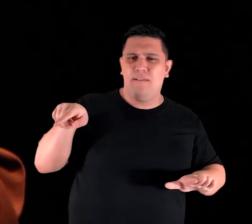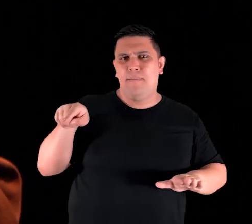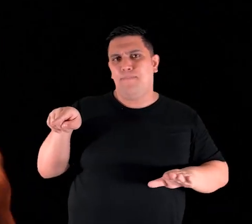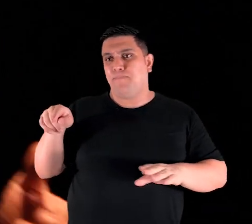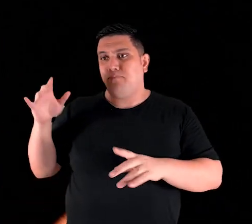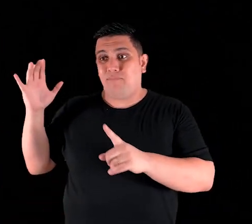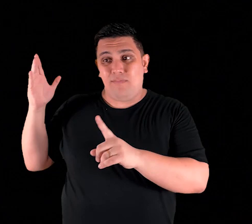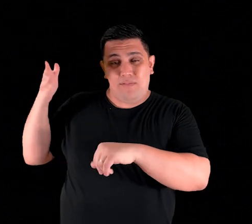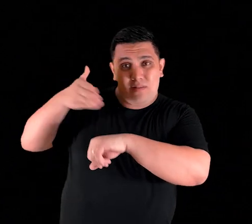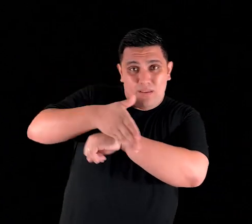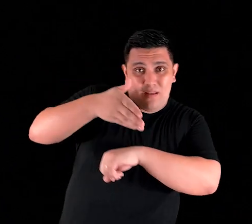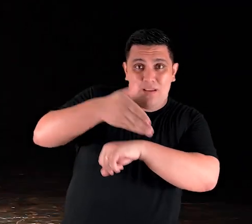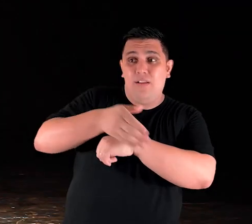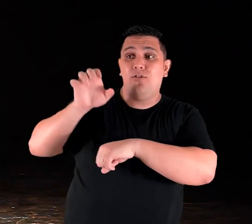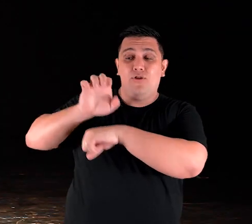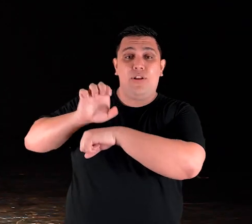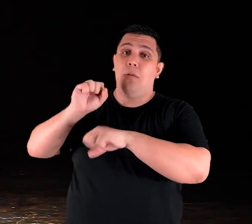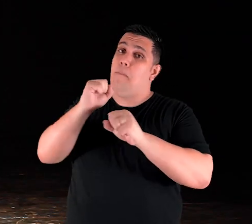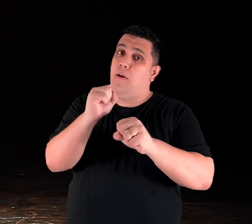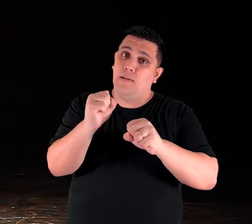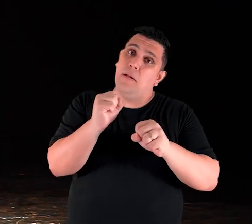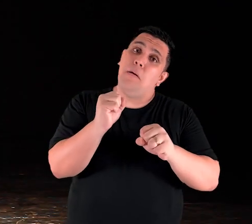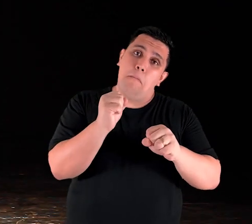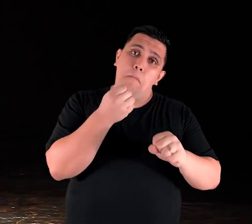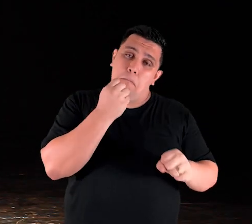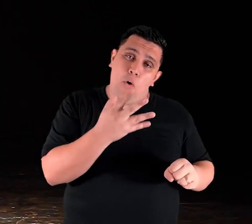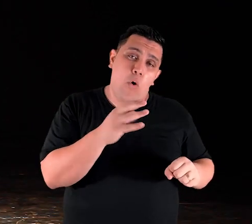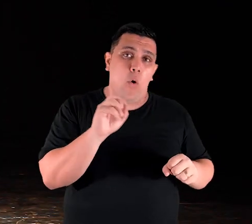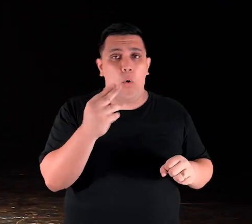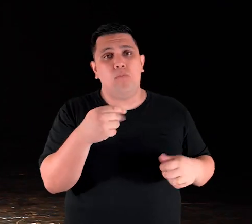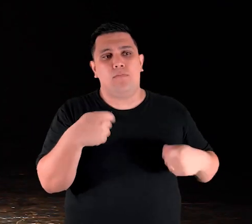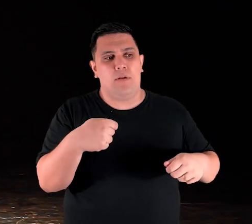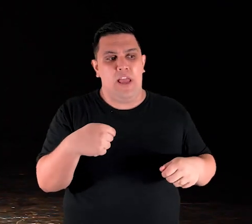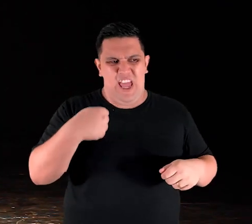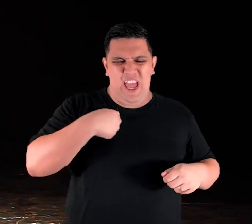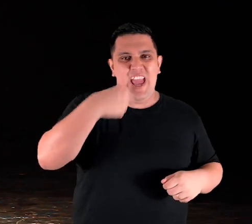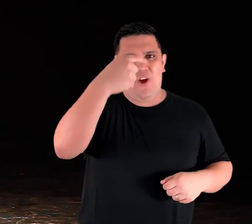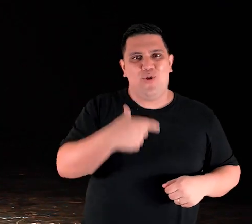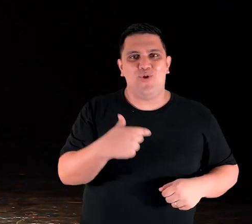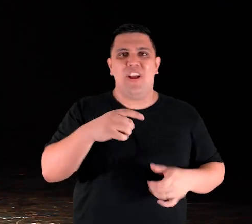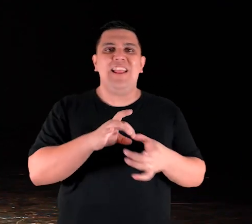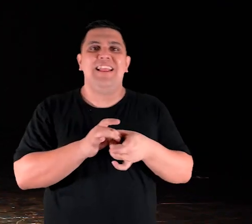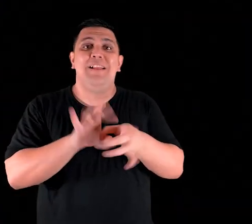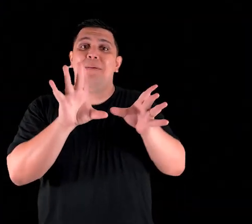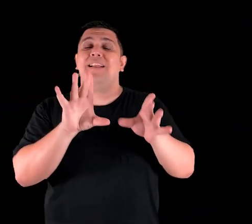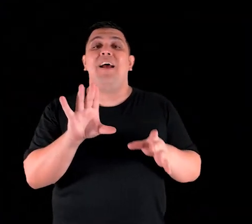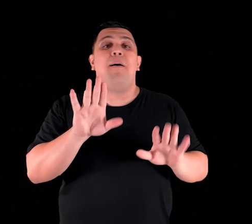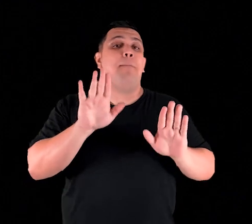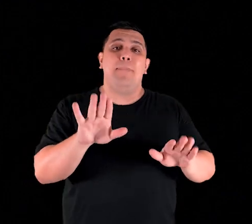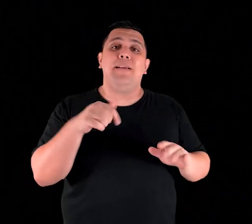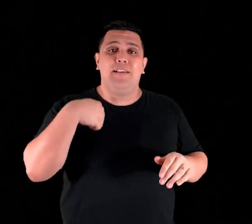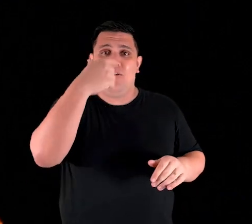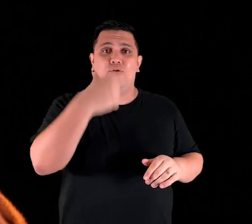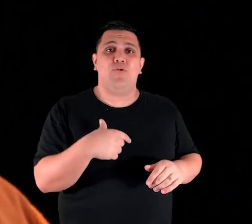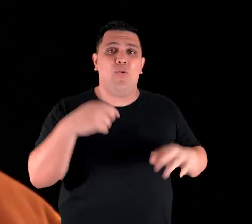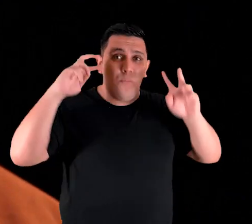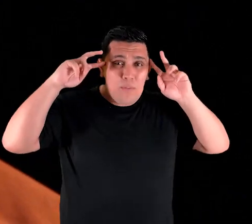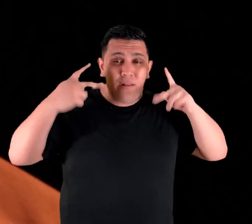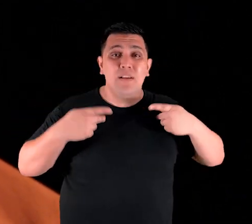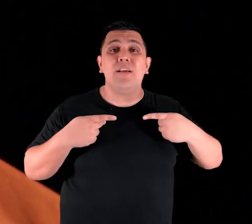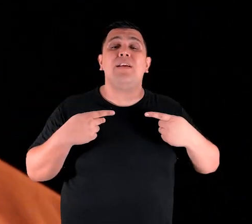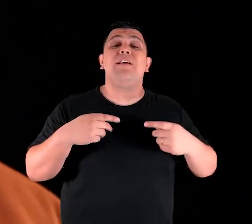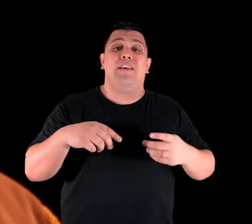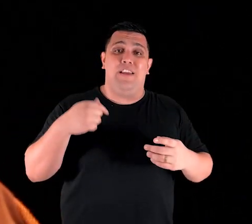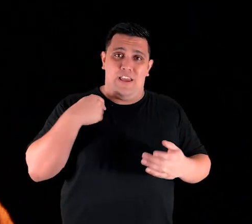boa e necessária. Eu sou um liberal, mas sou humanitário. Sou a favor que o governo, através